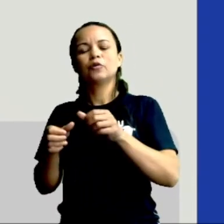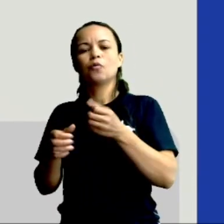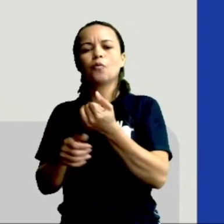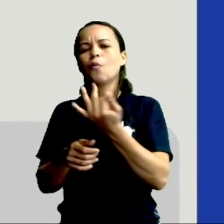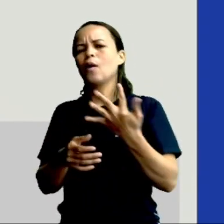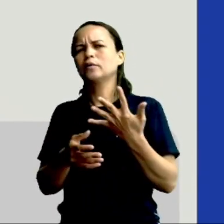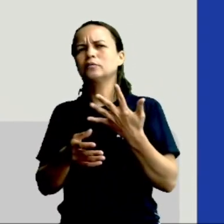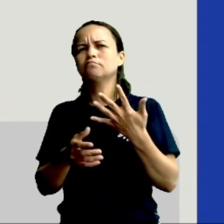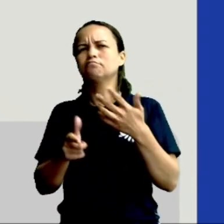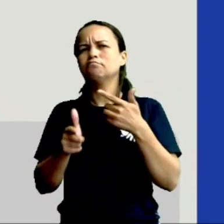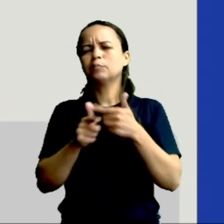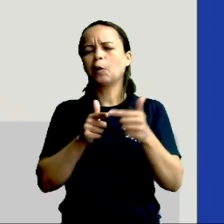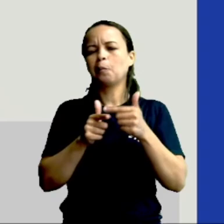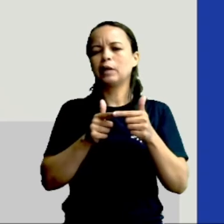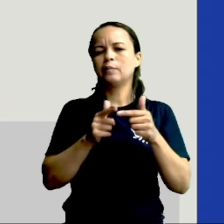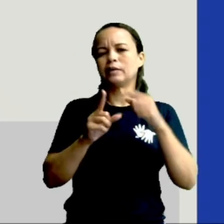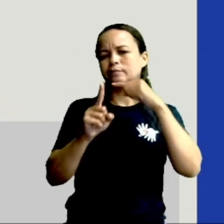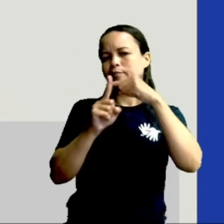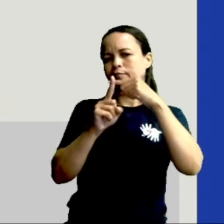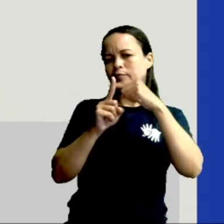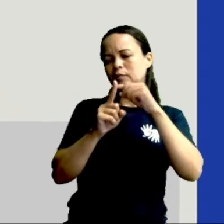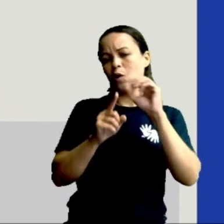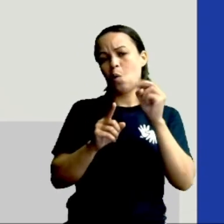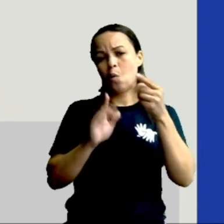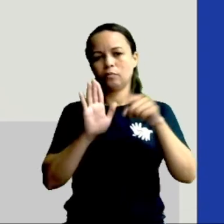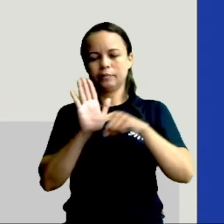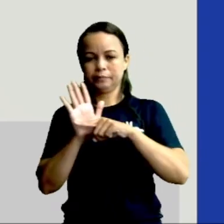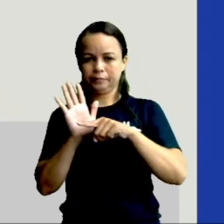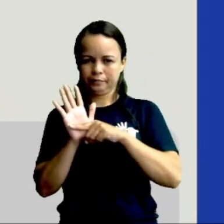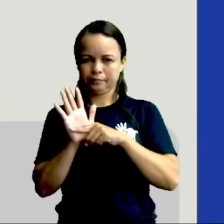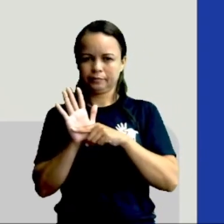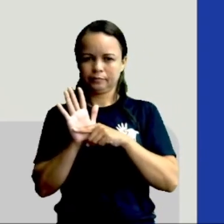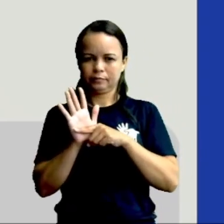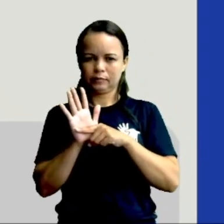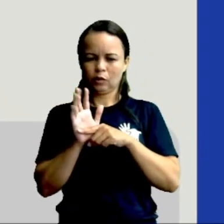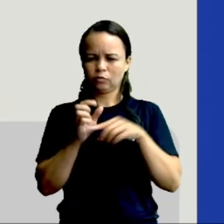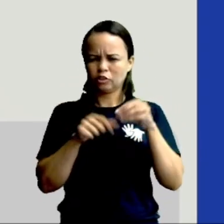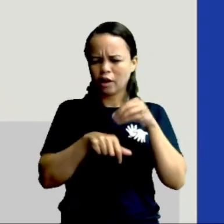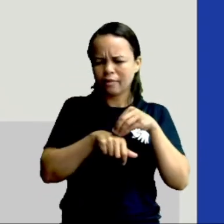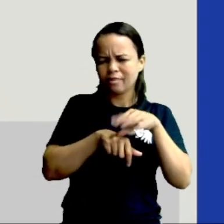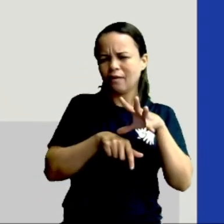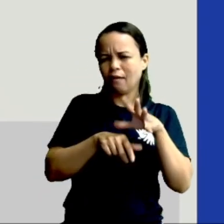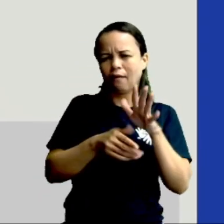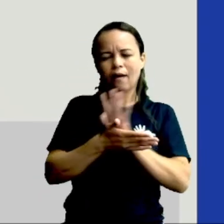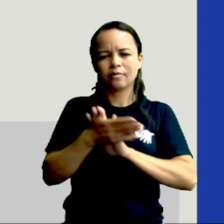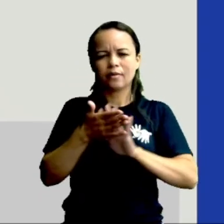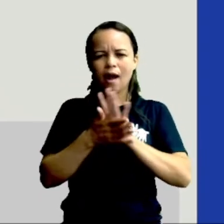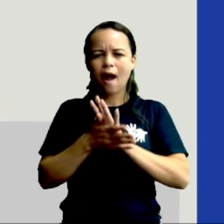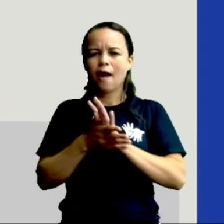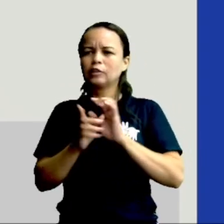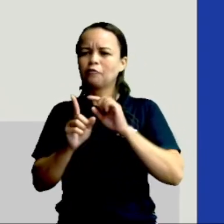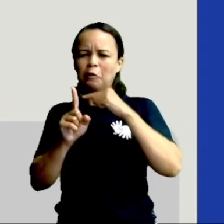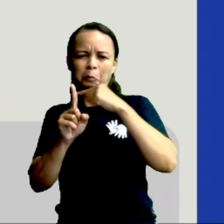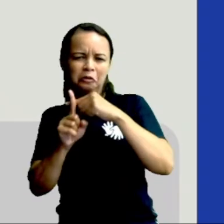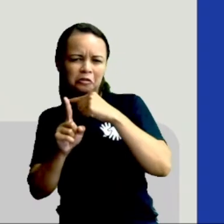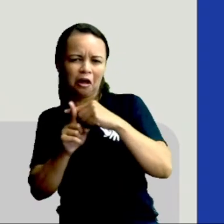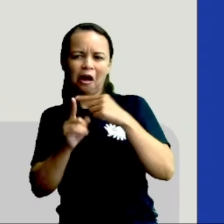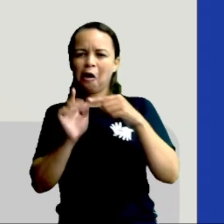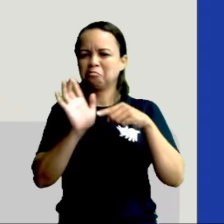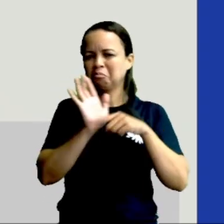adição ou é um probleminha de subtração? Não deixei dicas aí, não fiz nenhum